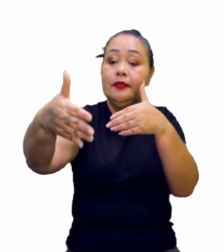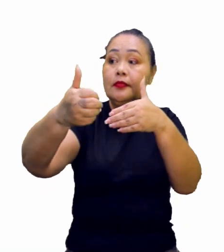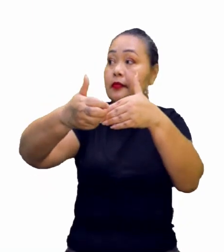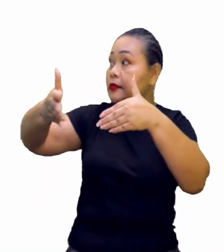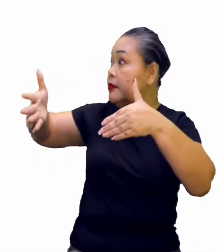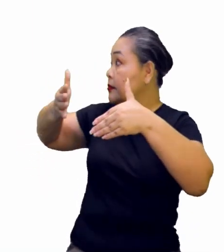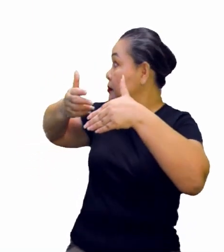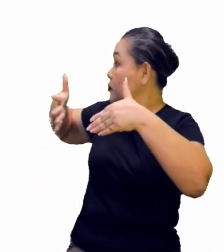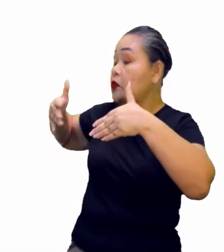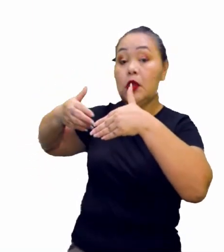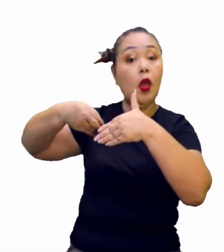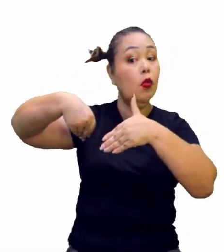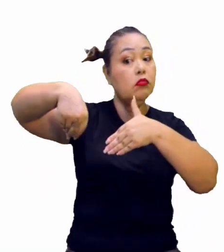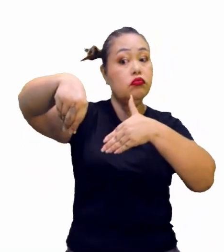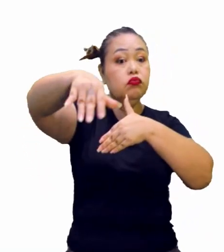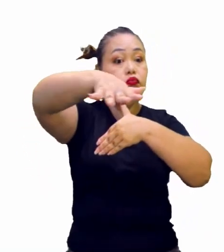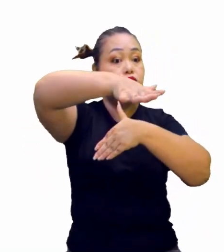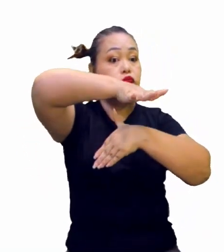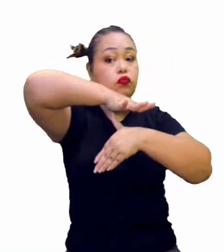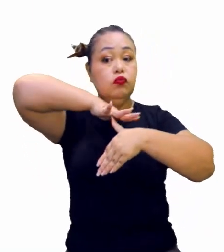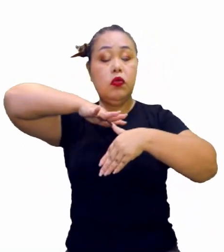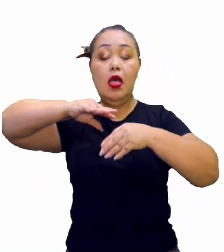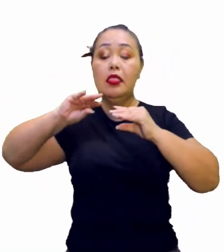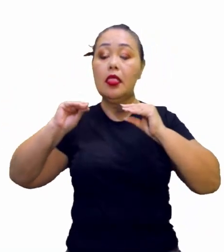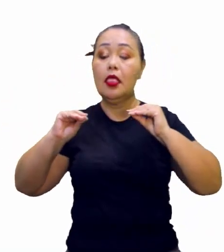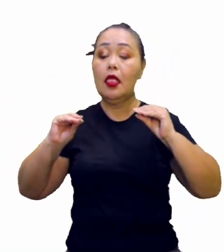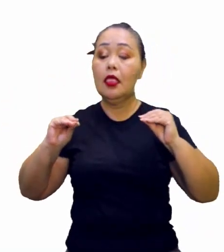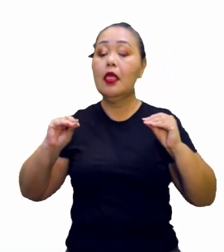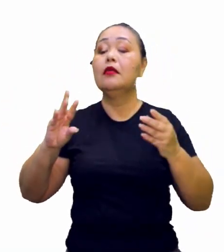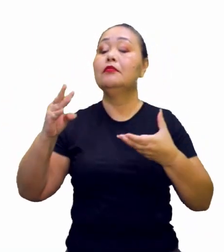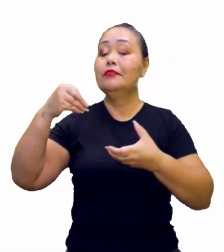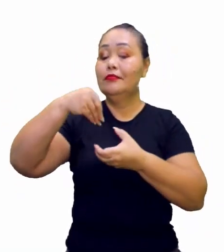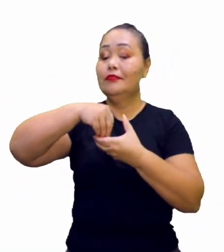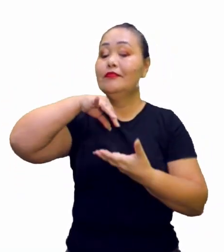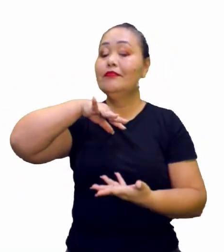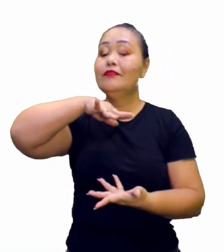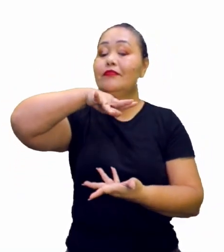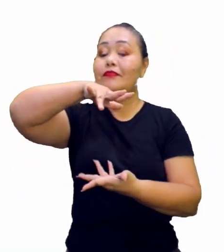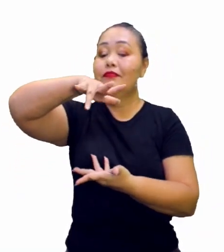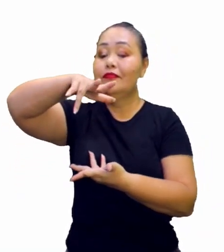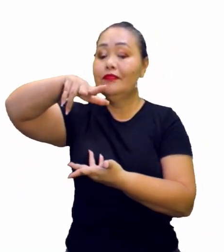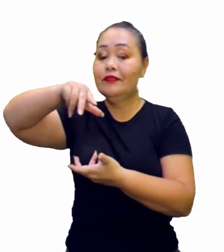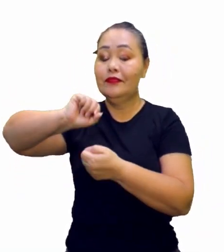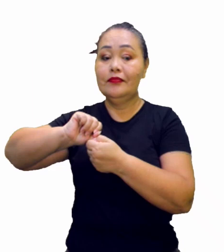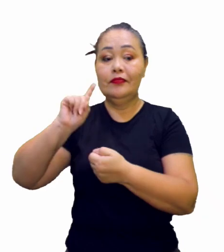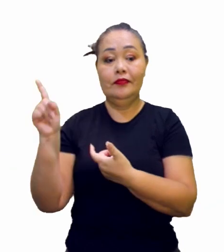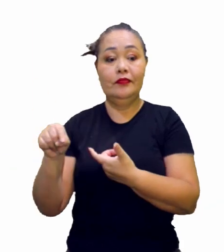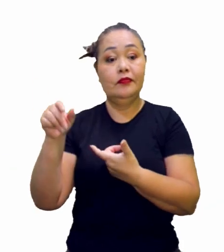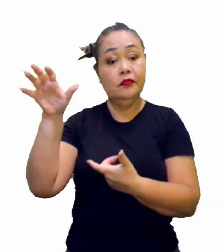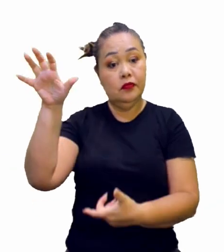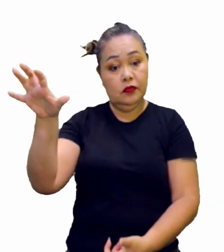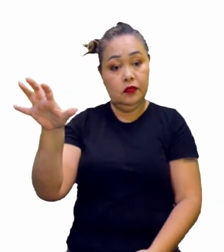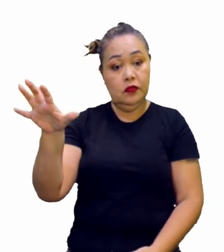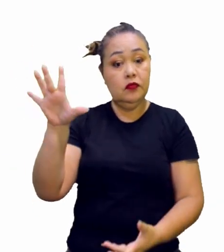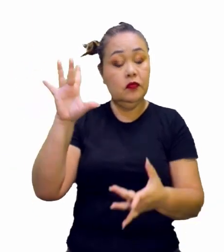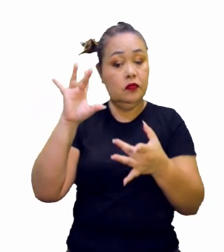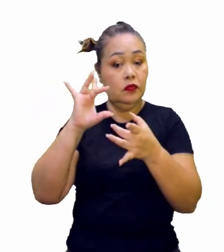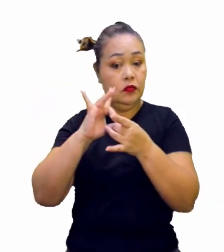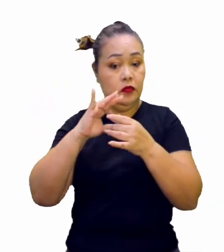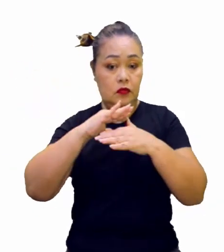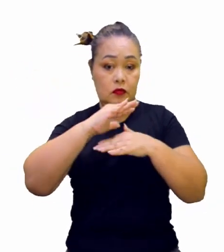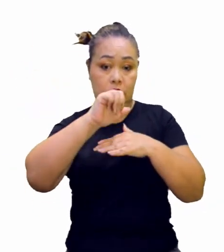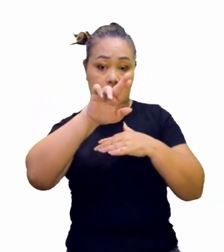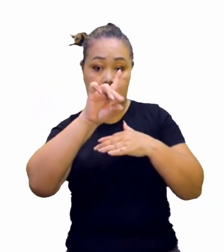extensões de áreas úmidas do planeta. é uma região de ligação